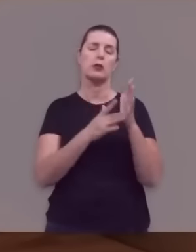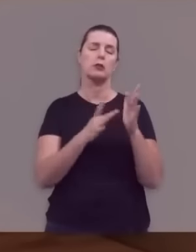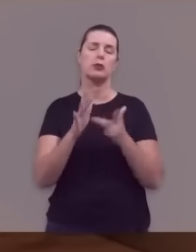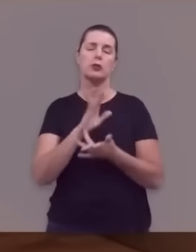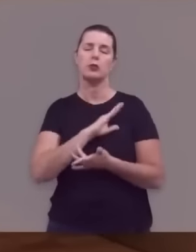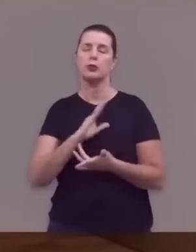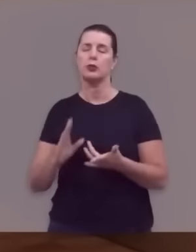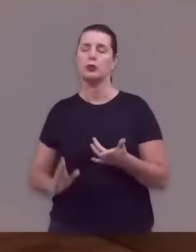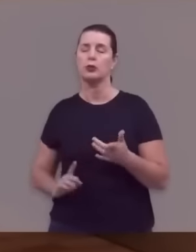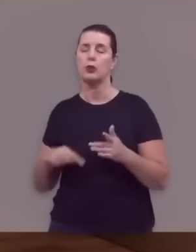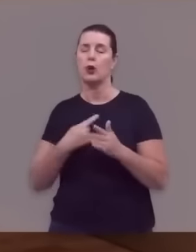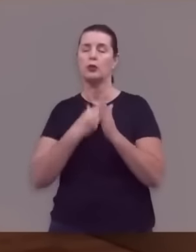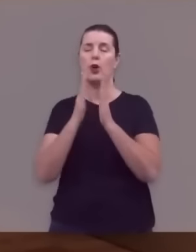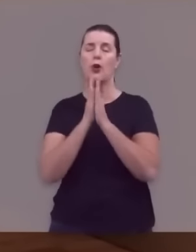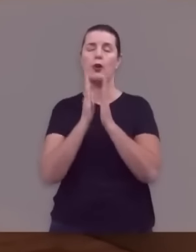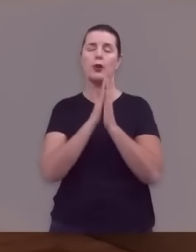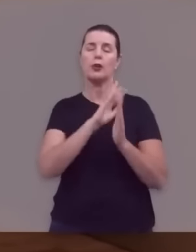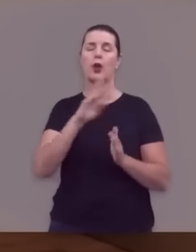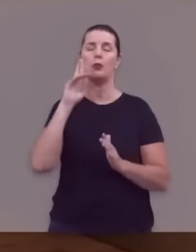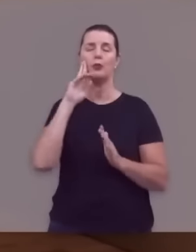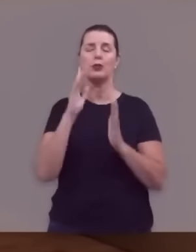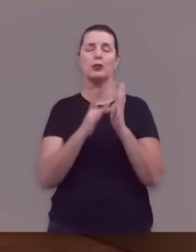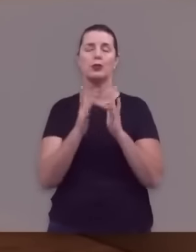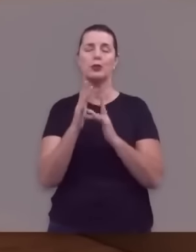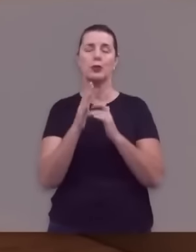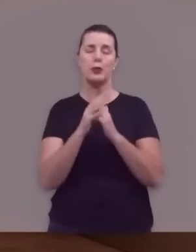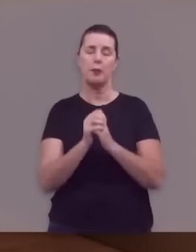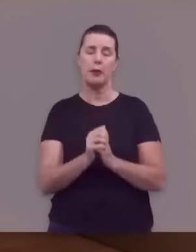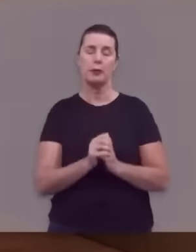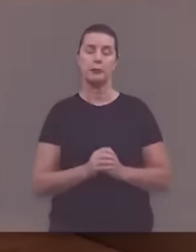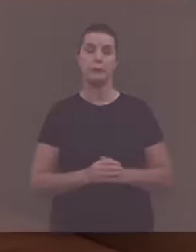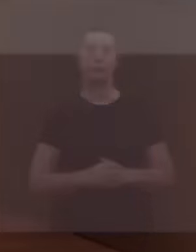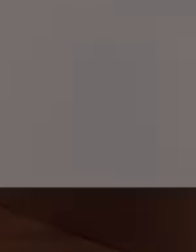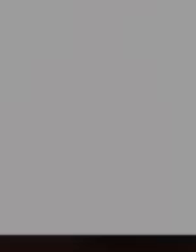Oramos em de Jesus